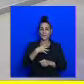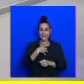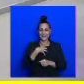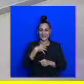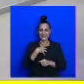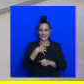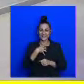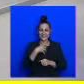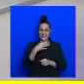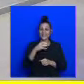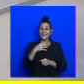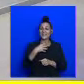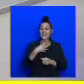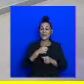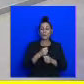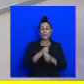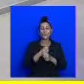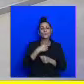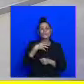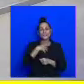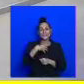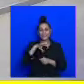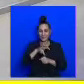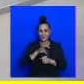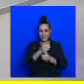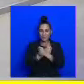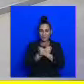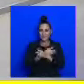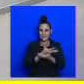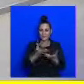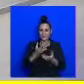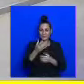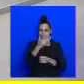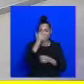Bahia, aí, Bahia em Salvador. Um abraço para todos os baianos. Sorteio validado.